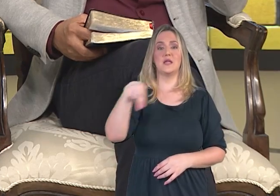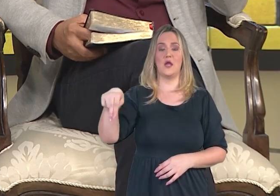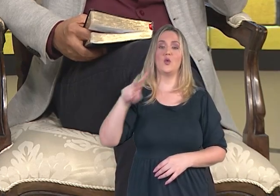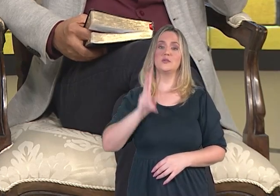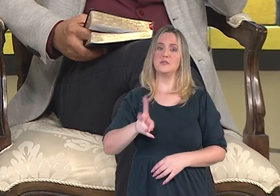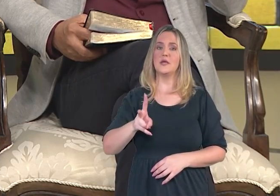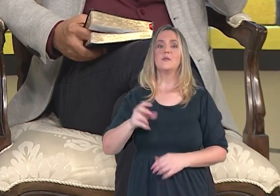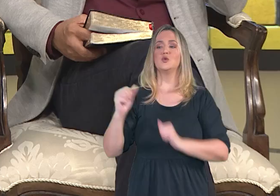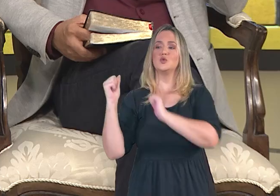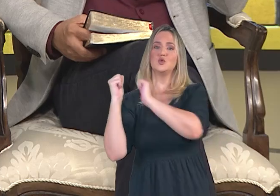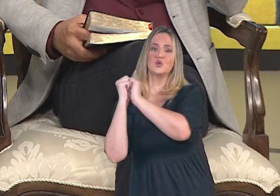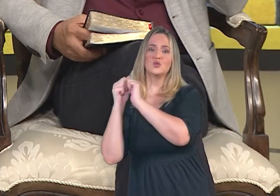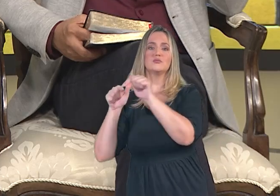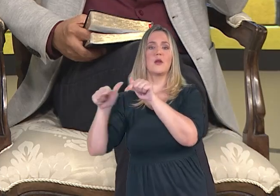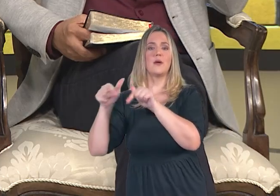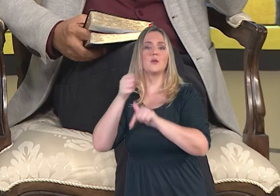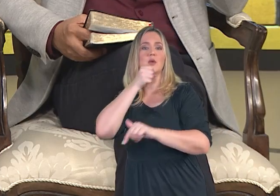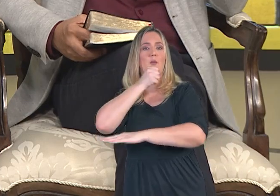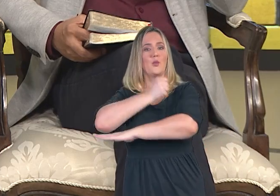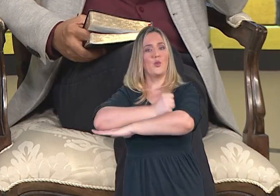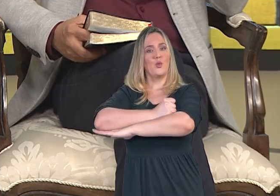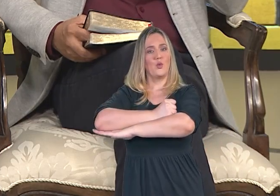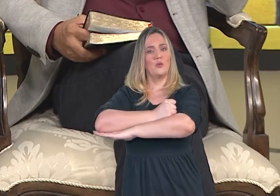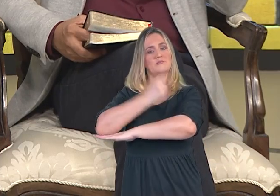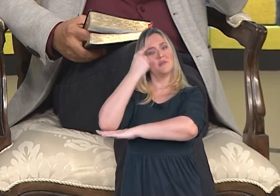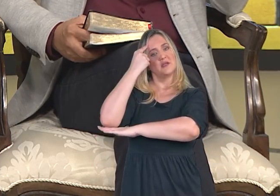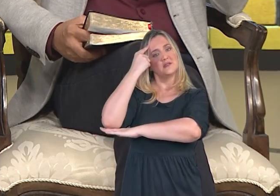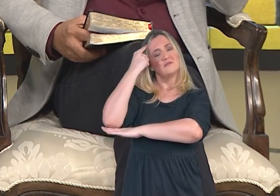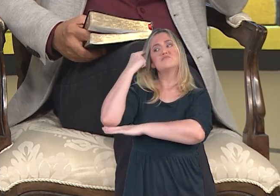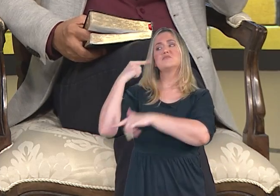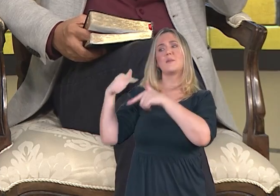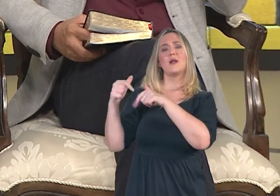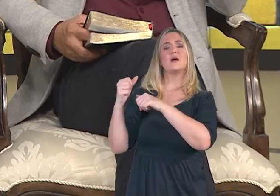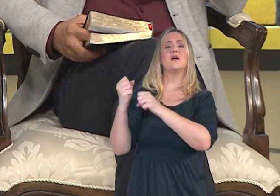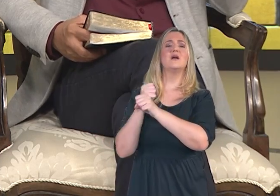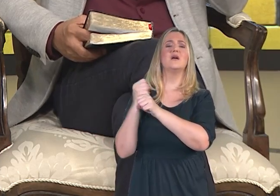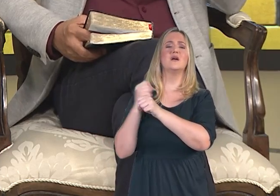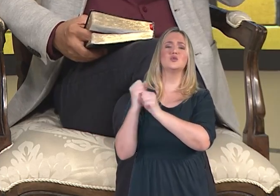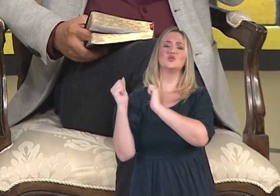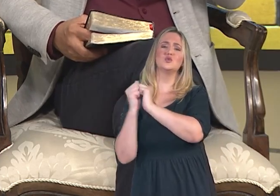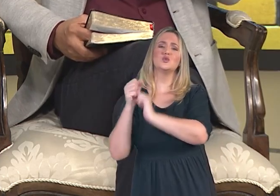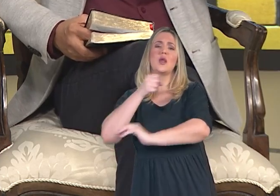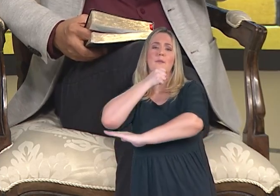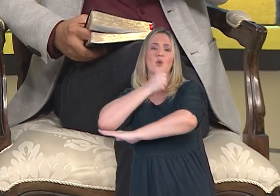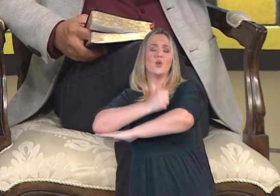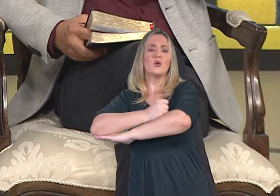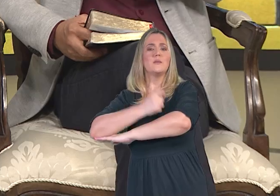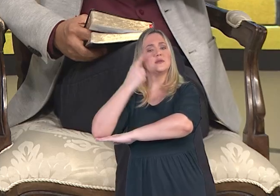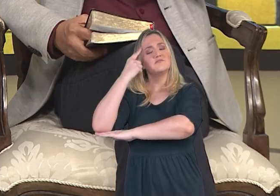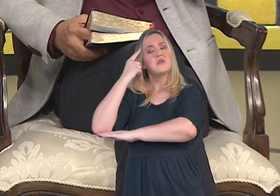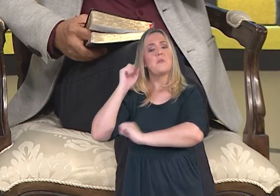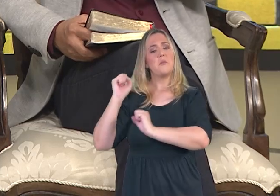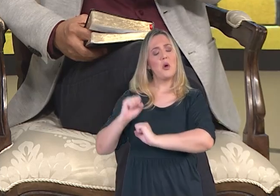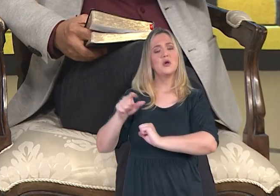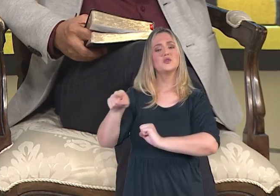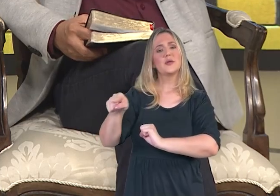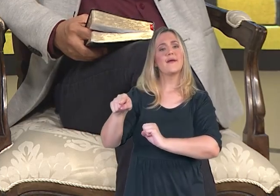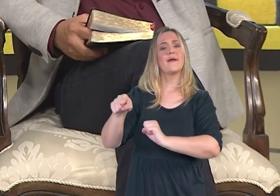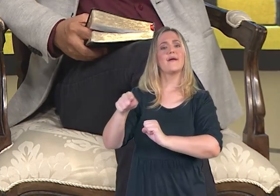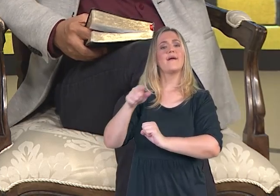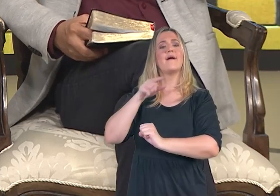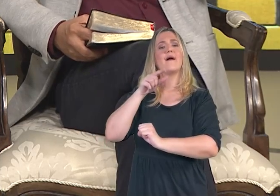quase 70 anos, ele já teria condições de conseguir carne limpa para comer, isto é, carne feita de acordo com as